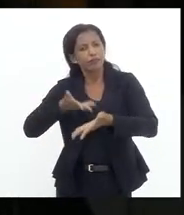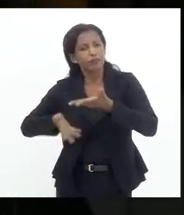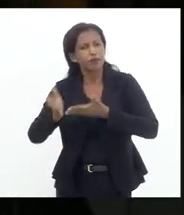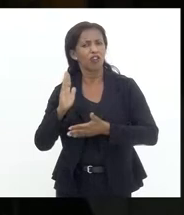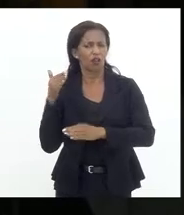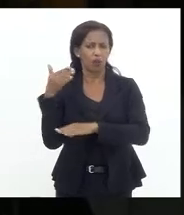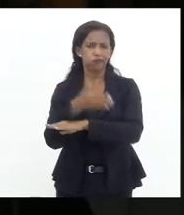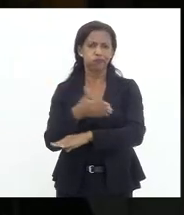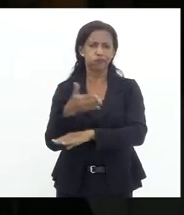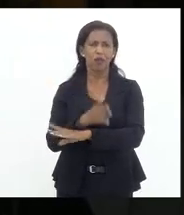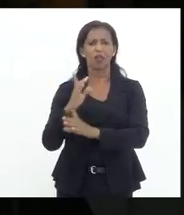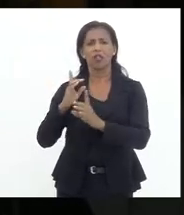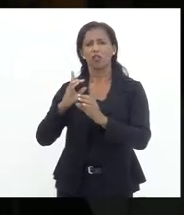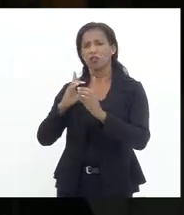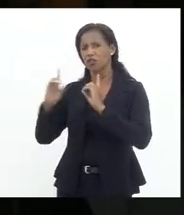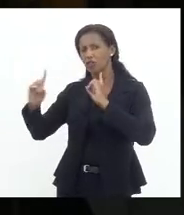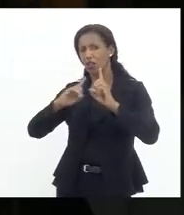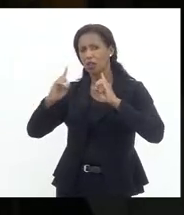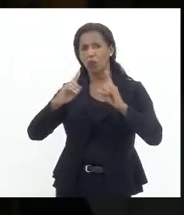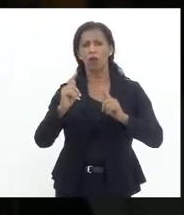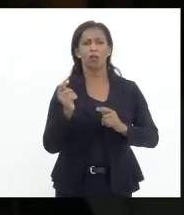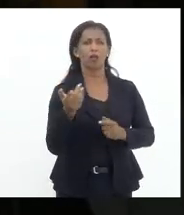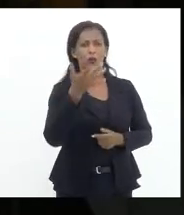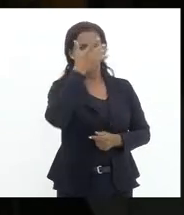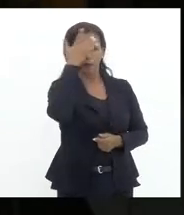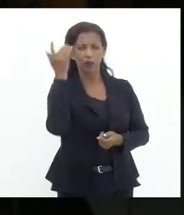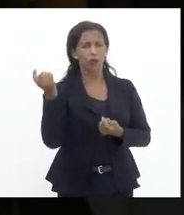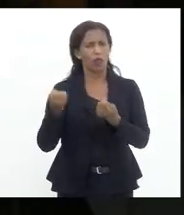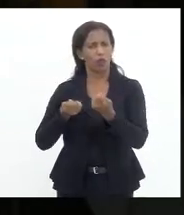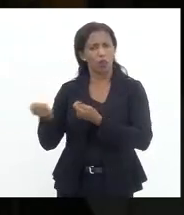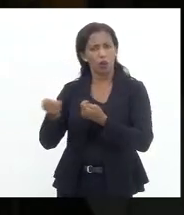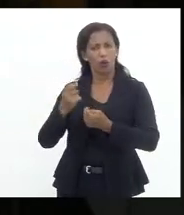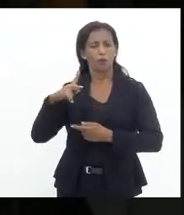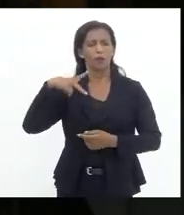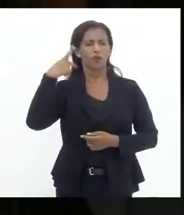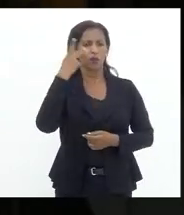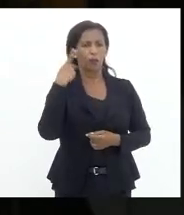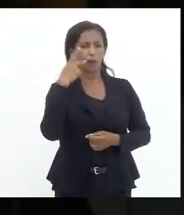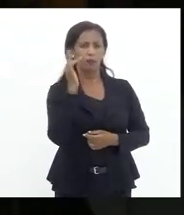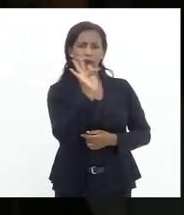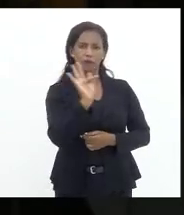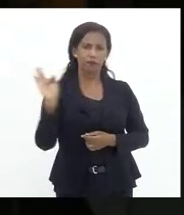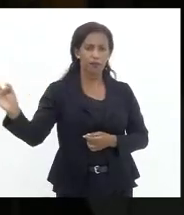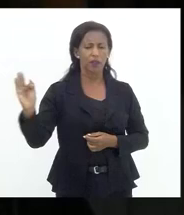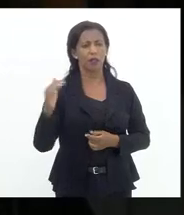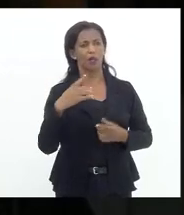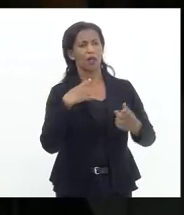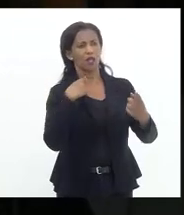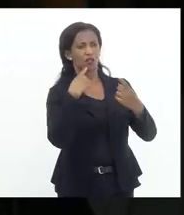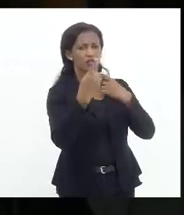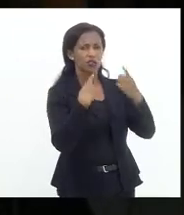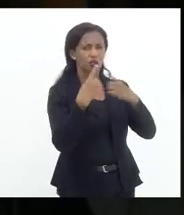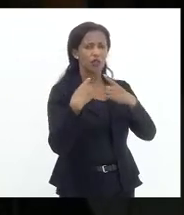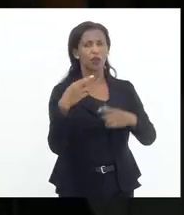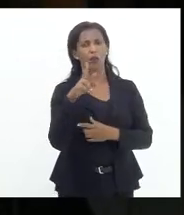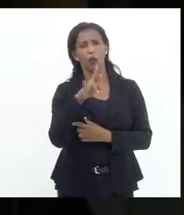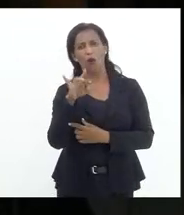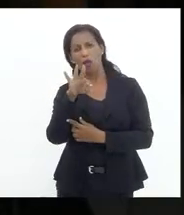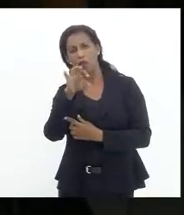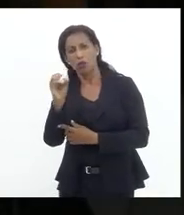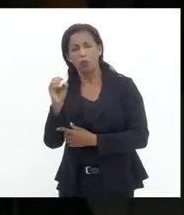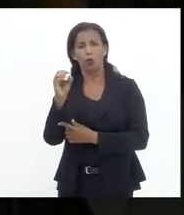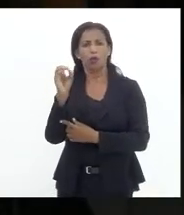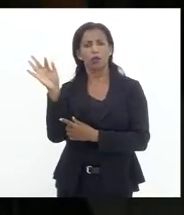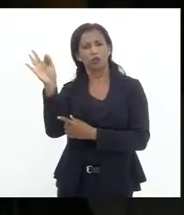alguma frequência, dialogando com economistas do Estado, dialogando com parlamentares federais, dialogando com reitores das nossas universidades,